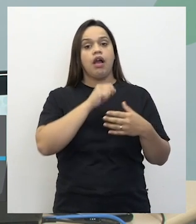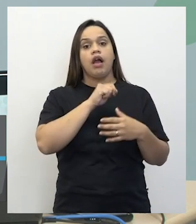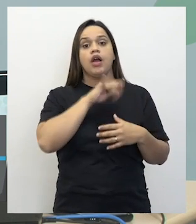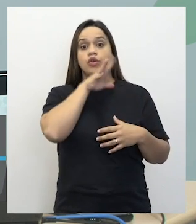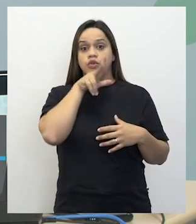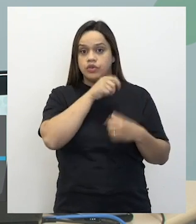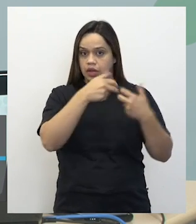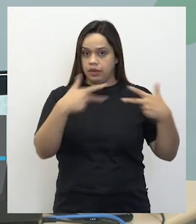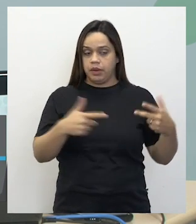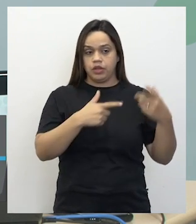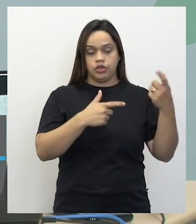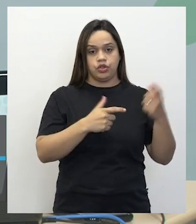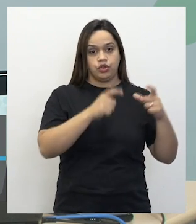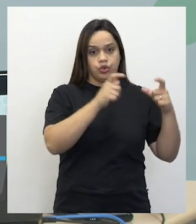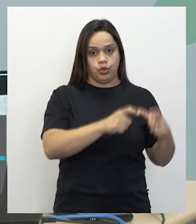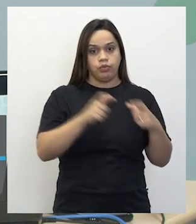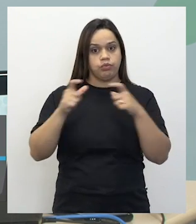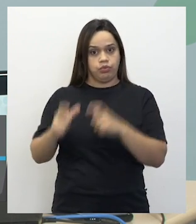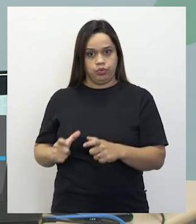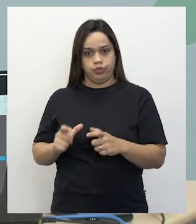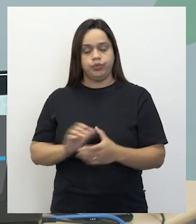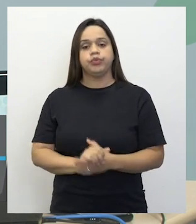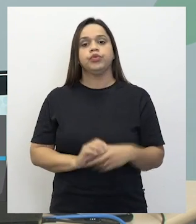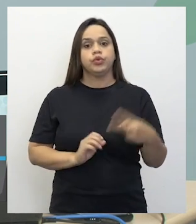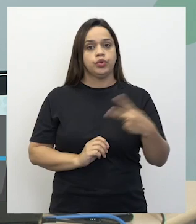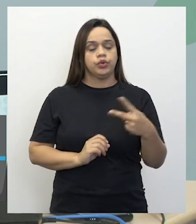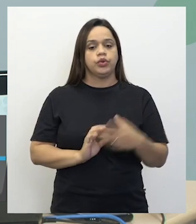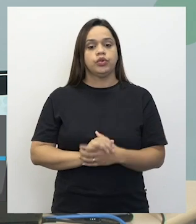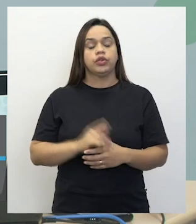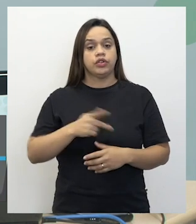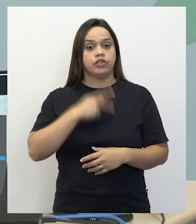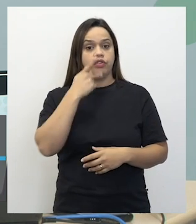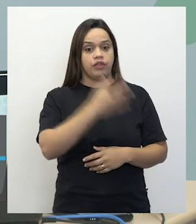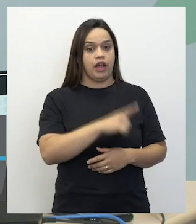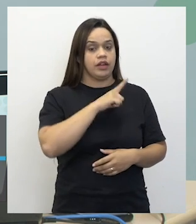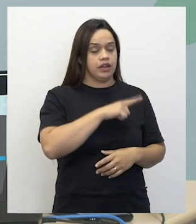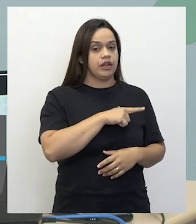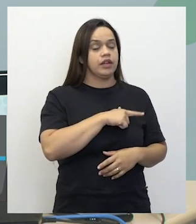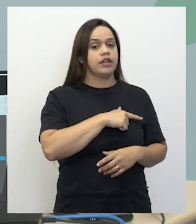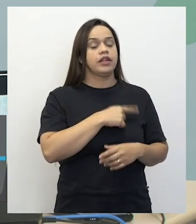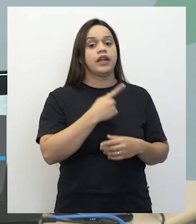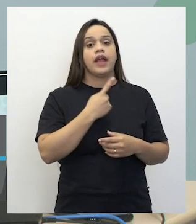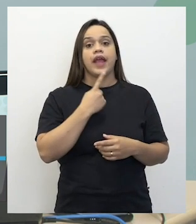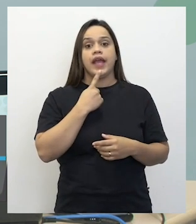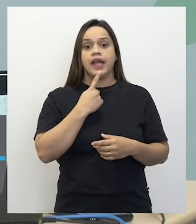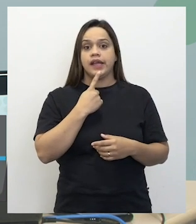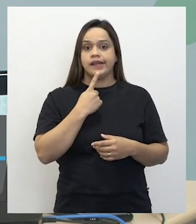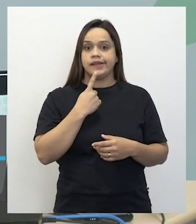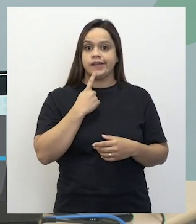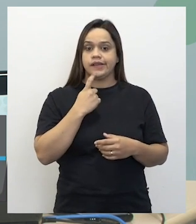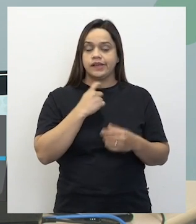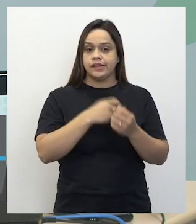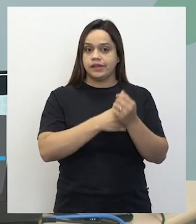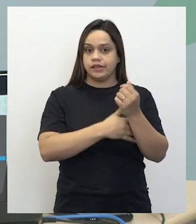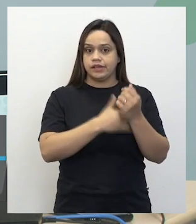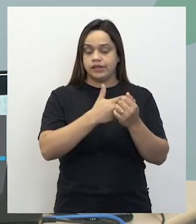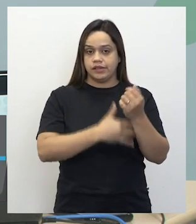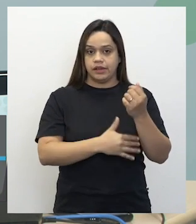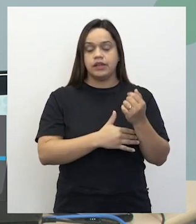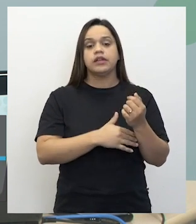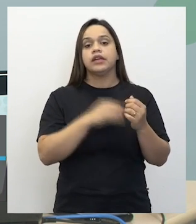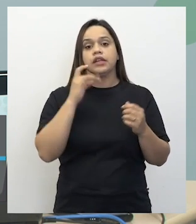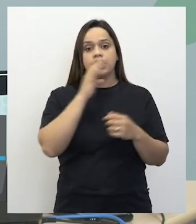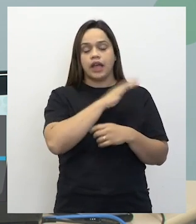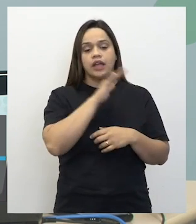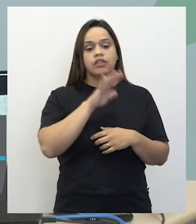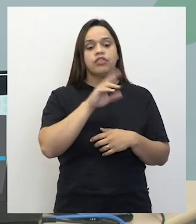ou menos, tá? Mas a gente pode classificar em 2 grupos. Os que a gente fala que tem sangue quente, né? Que aí são os homeotérmicos. Homo